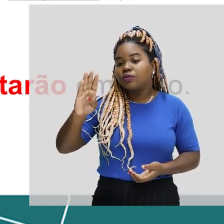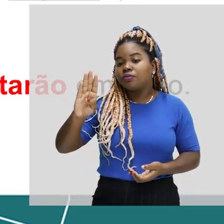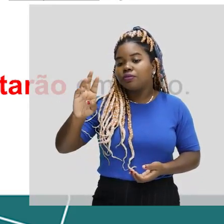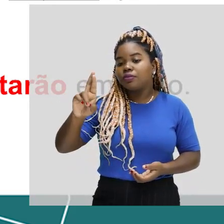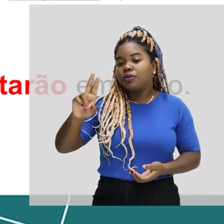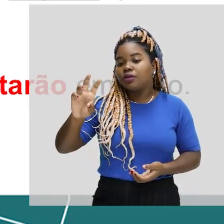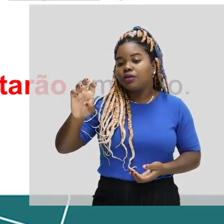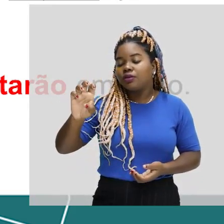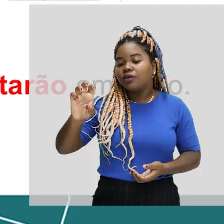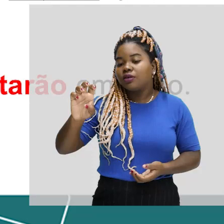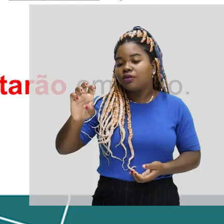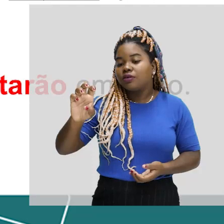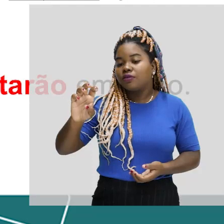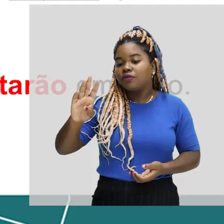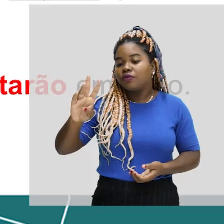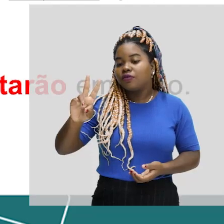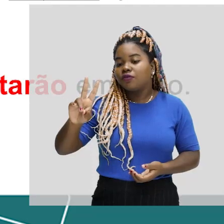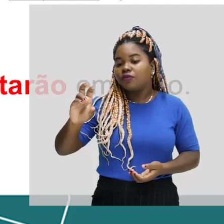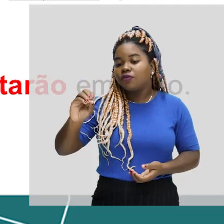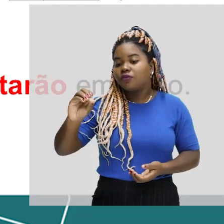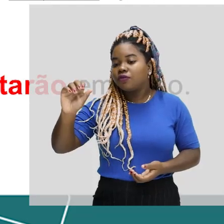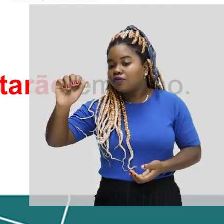sobrevoau, sobrevoaram,